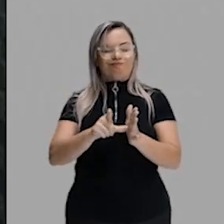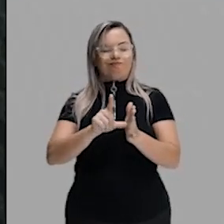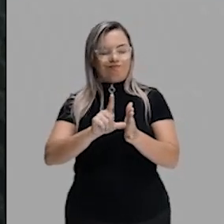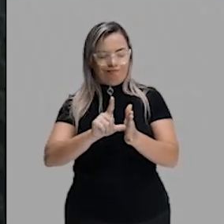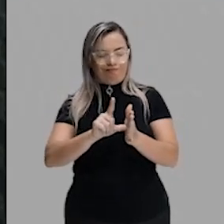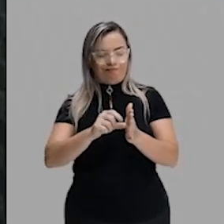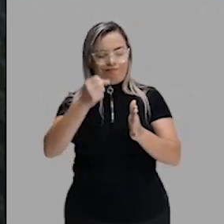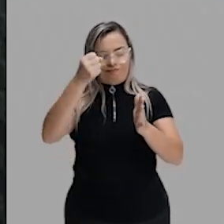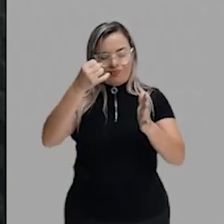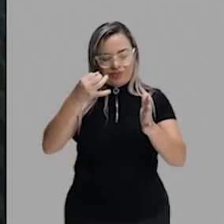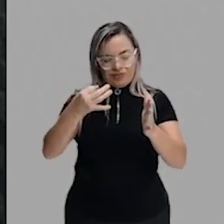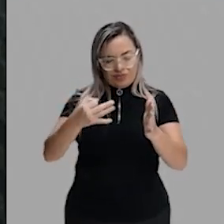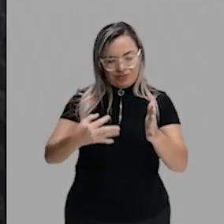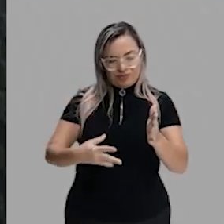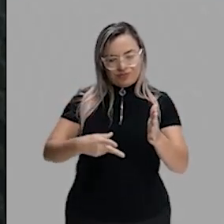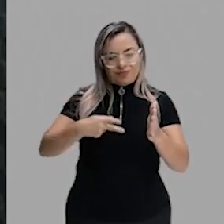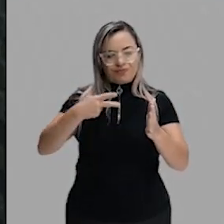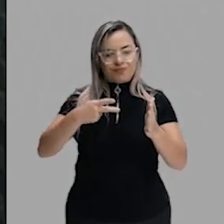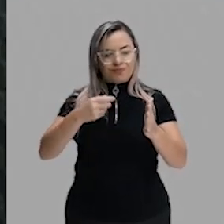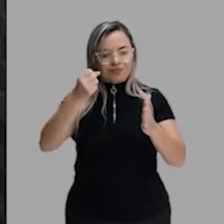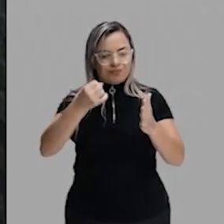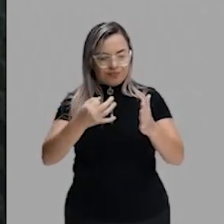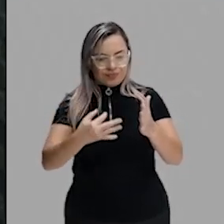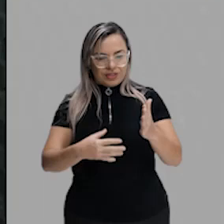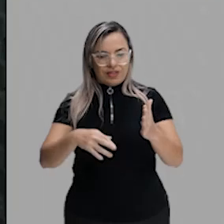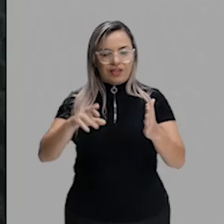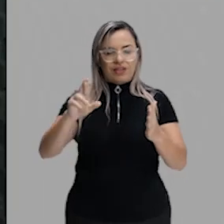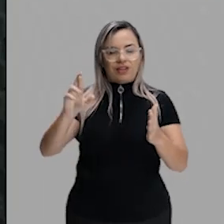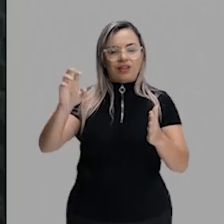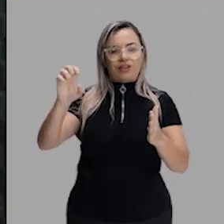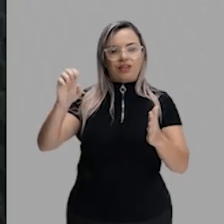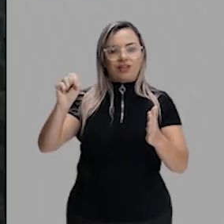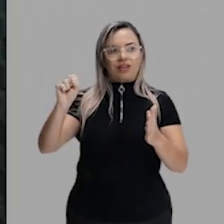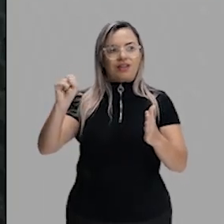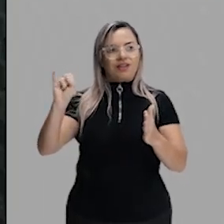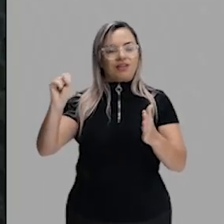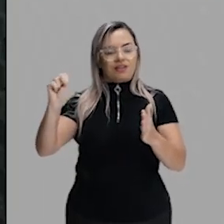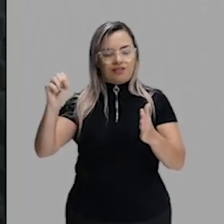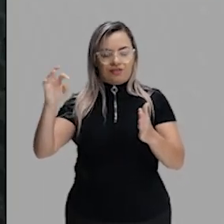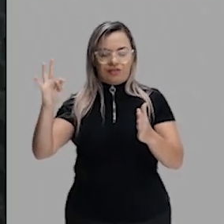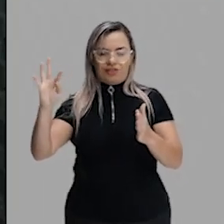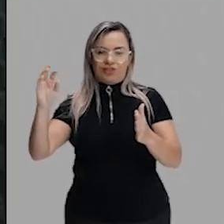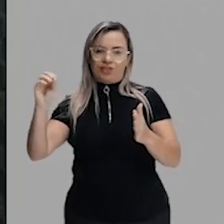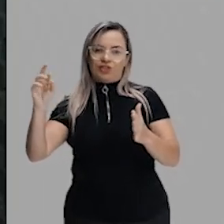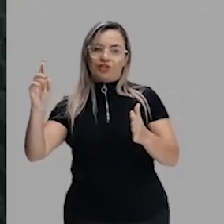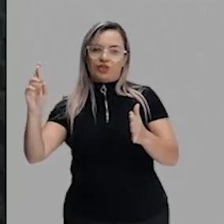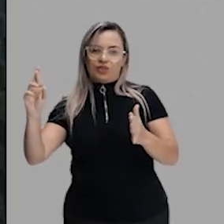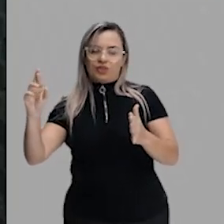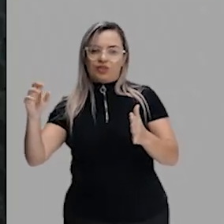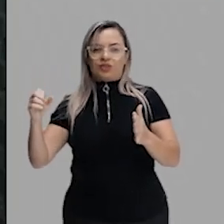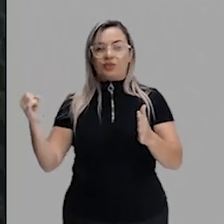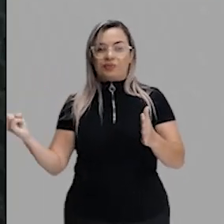sobre resistores. Esses dispositivos aí que são muito importantes para